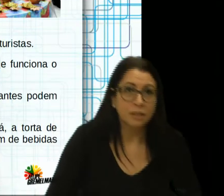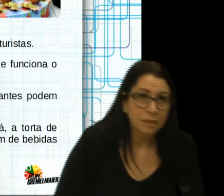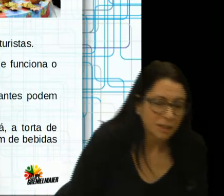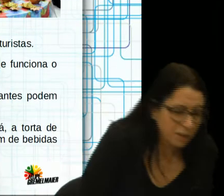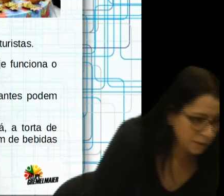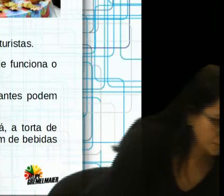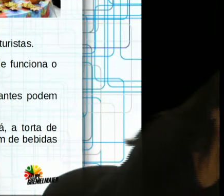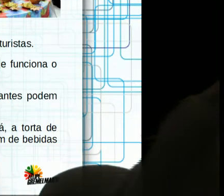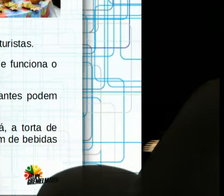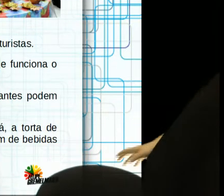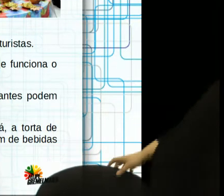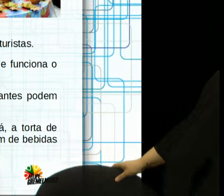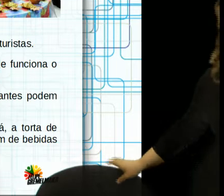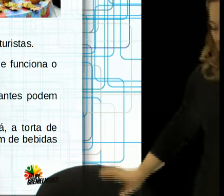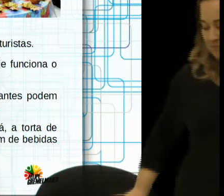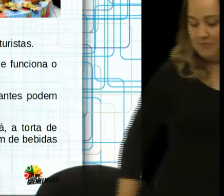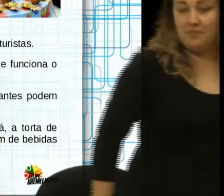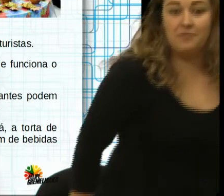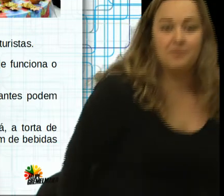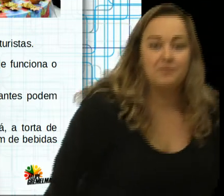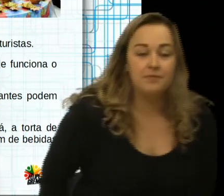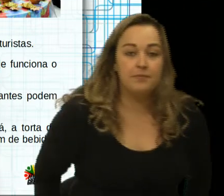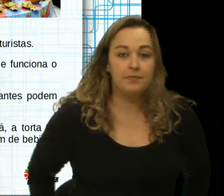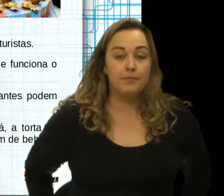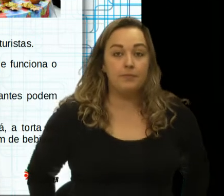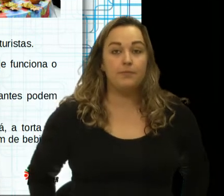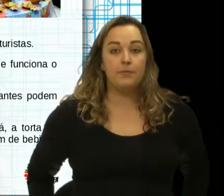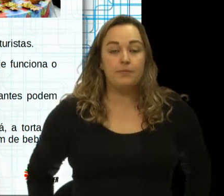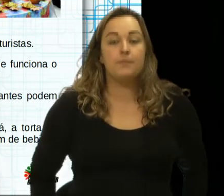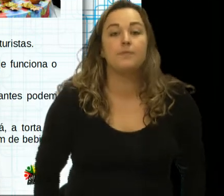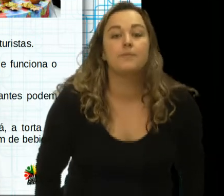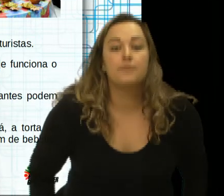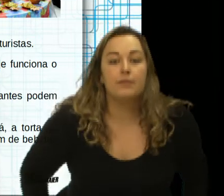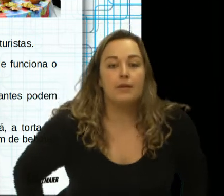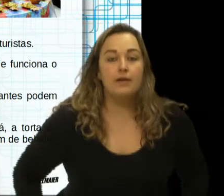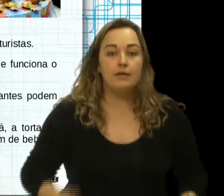Em virtude da diferença e da qualidade gastronômica que